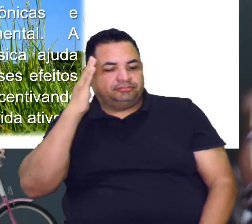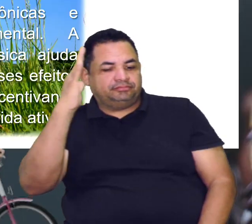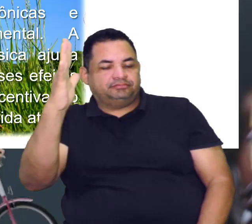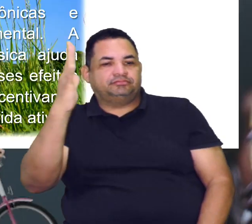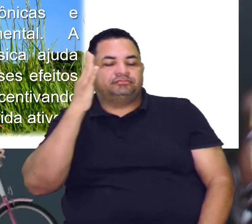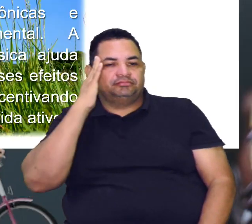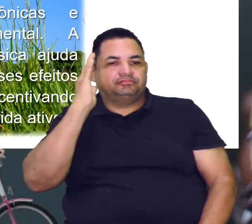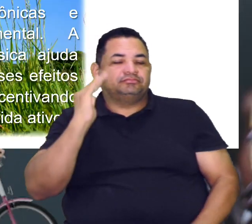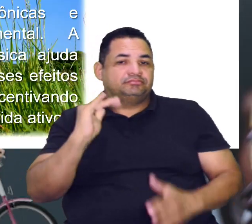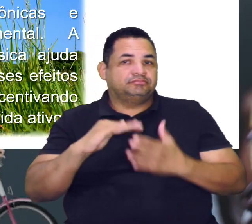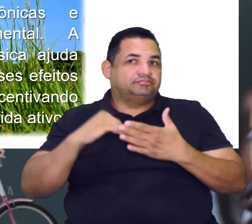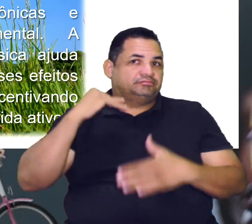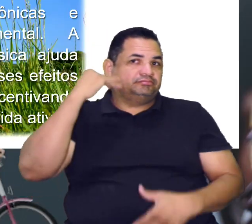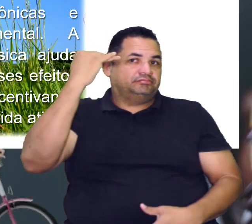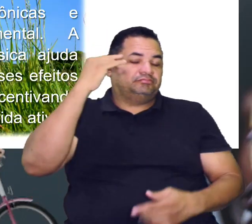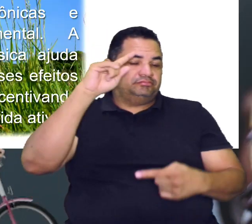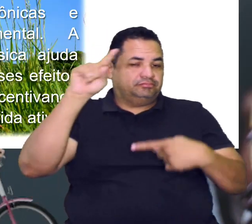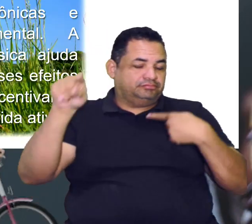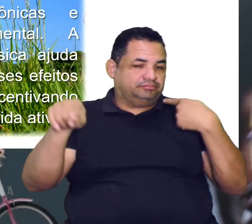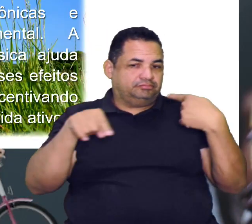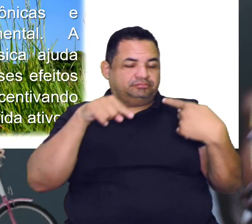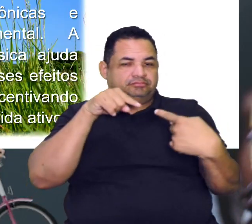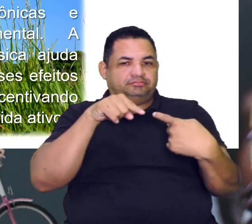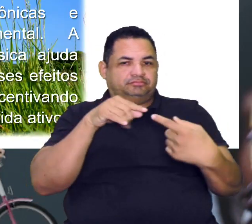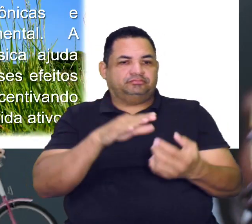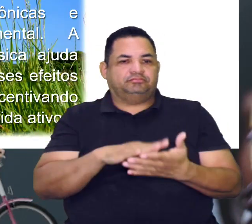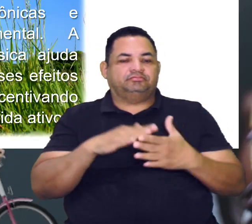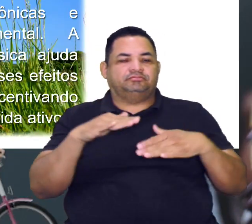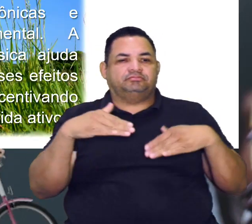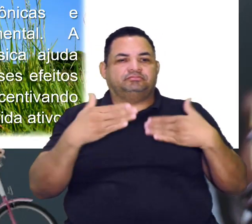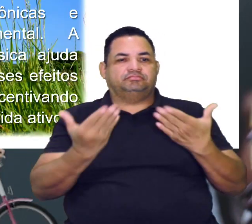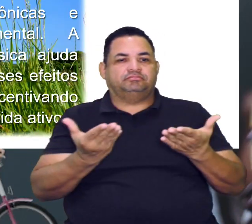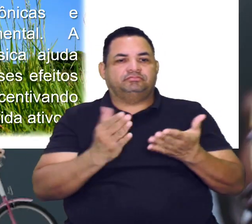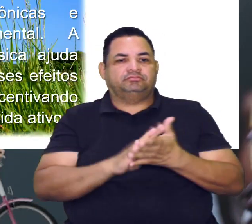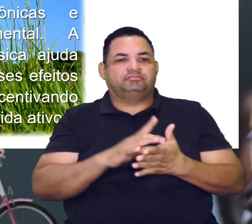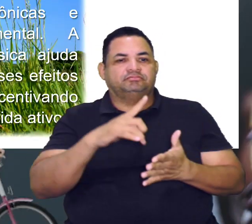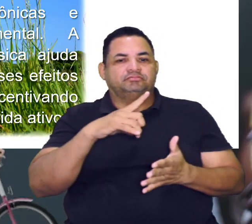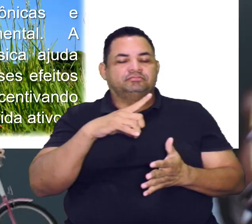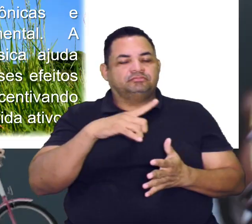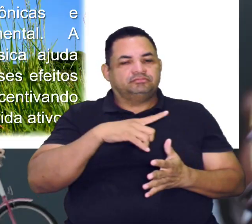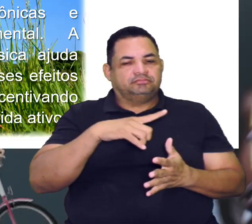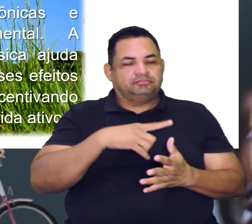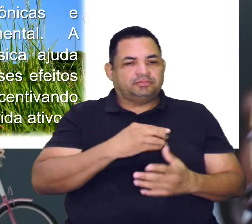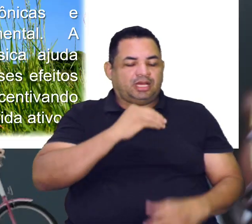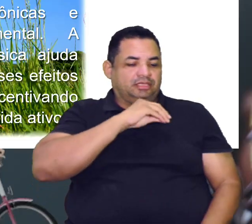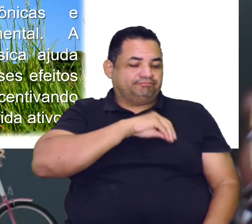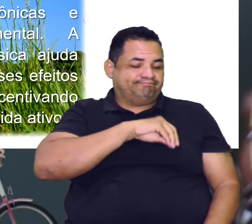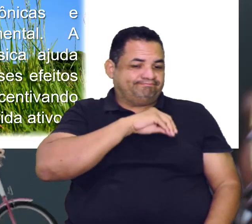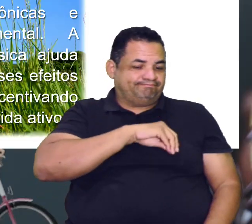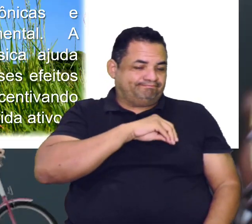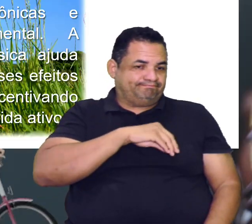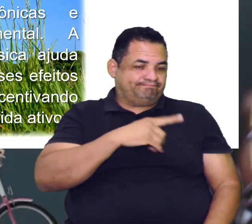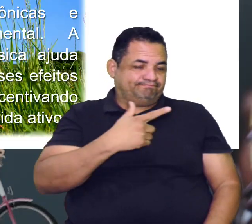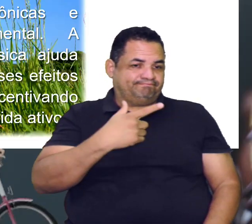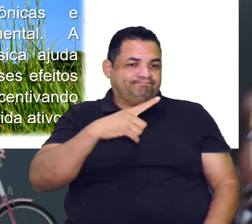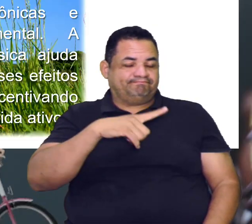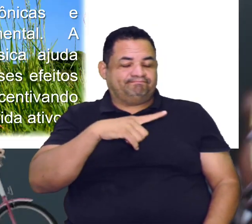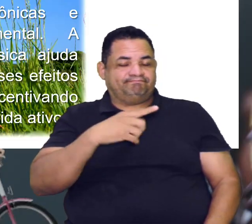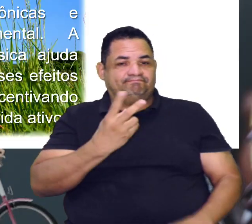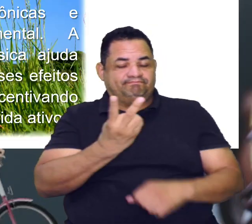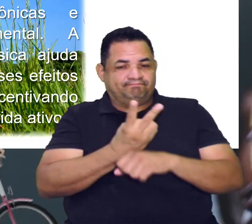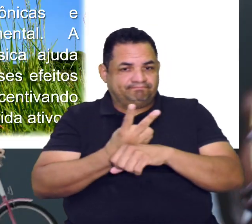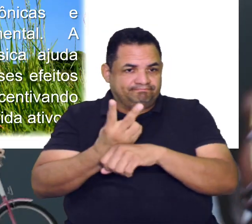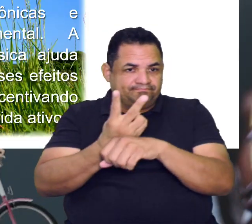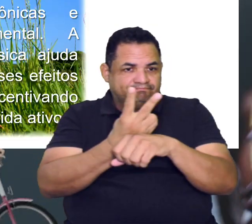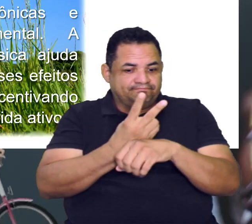para alcançar alguns objetivos, certo? E aí, quando eu tenho essa renda, eu tenho essa realização, eu tenho que